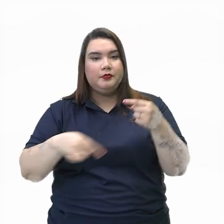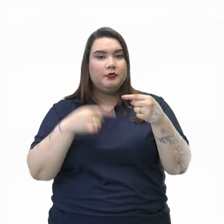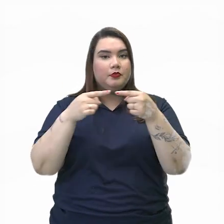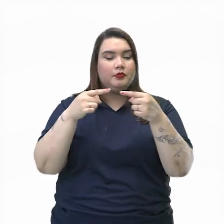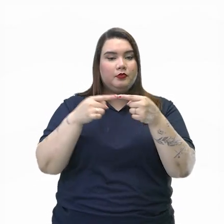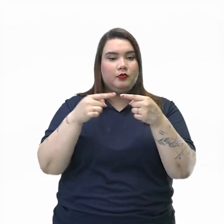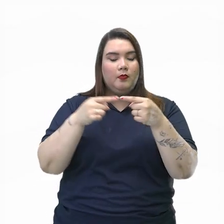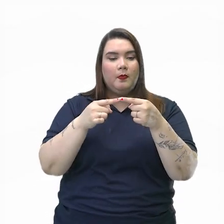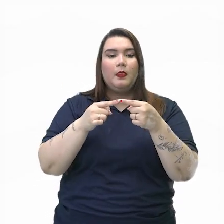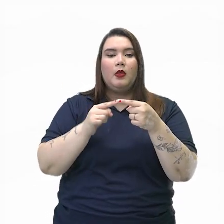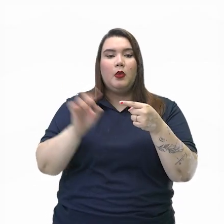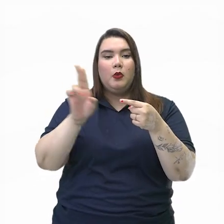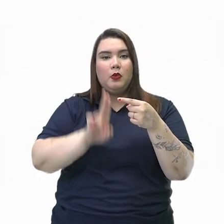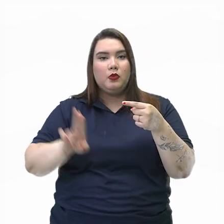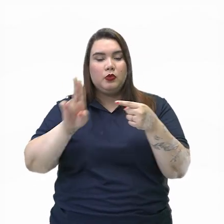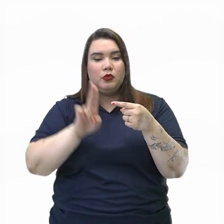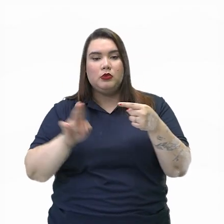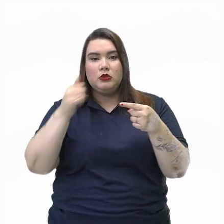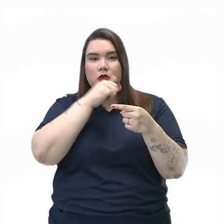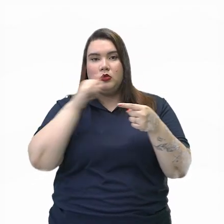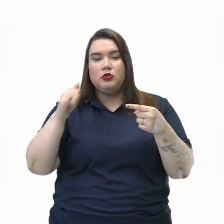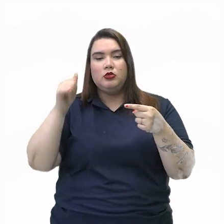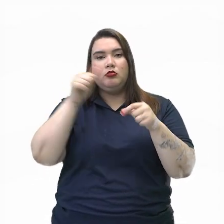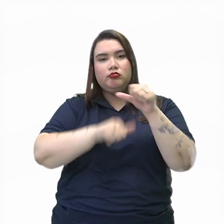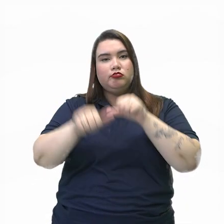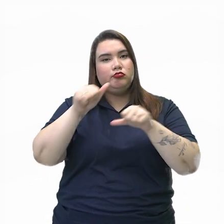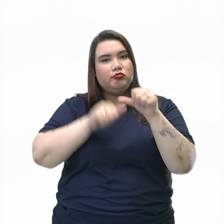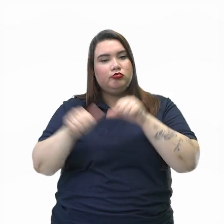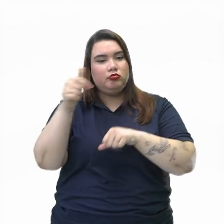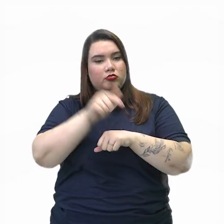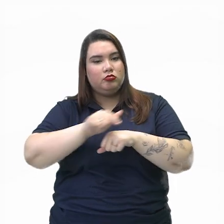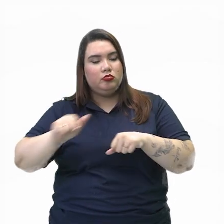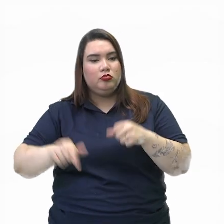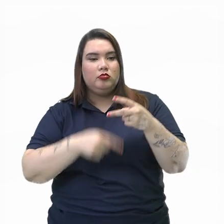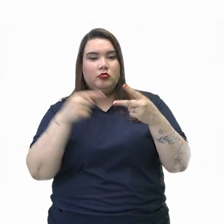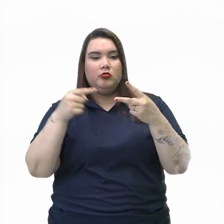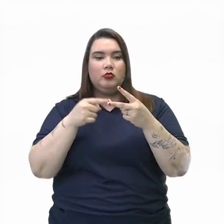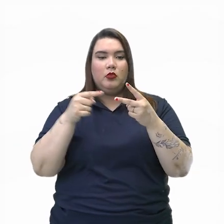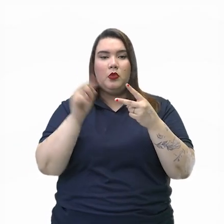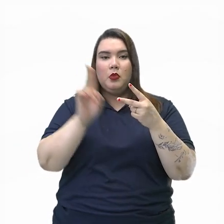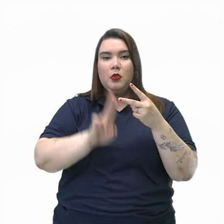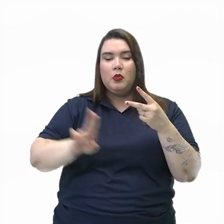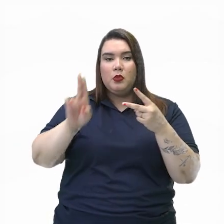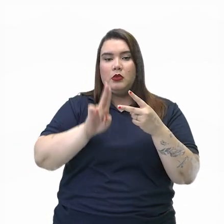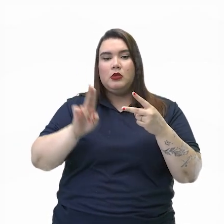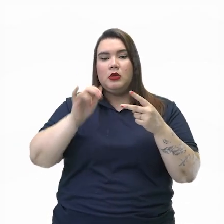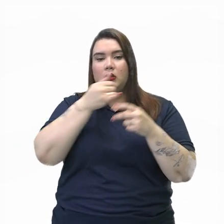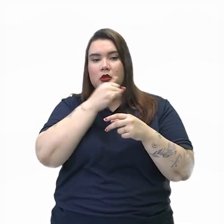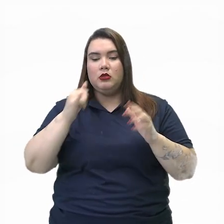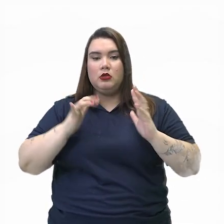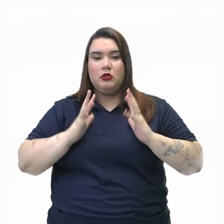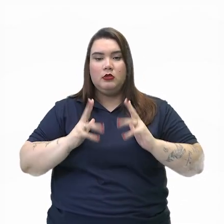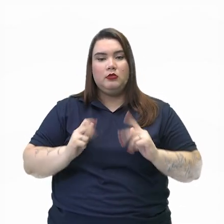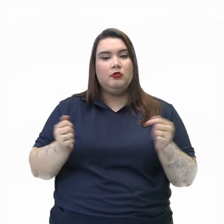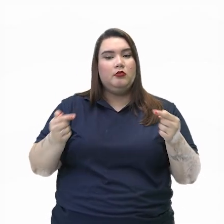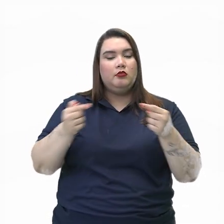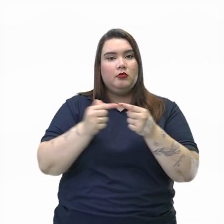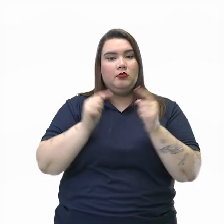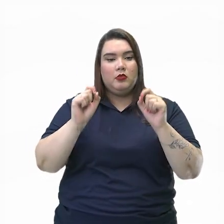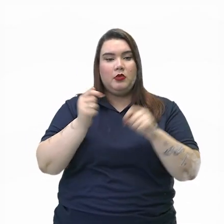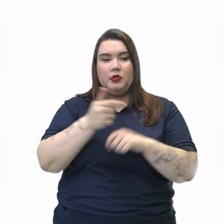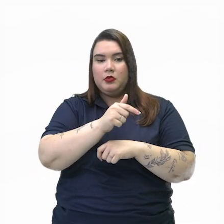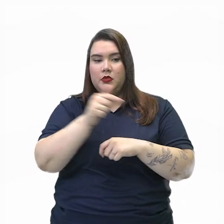diferentes usos. Temos aí a obtenção de energia renovável, é uma vantagem. A obtenção de energia